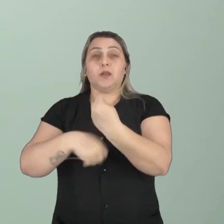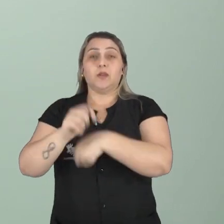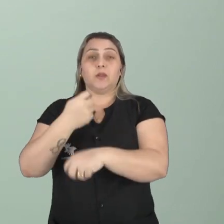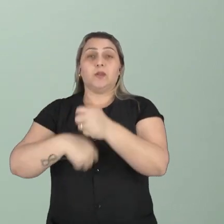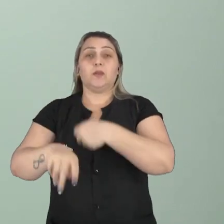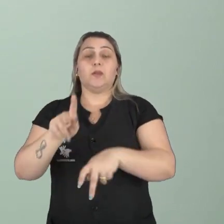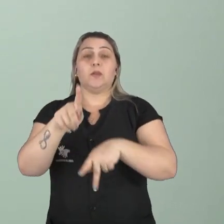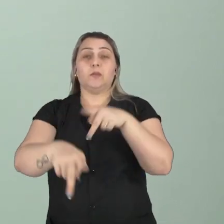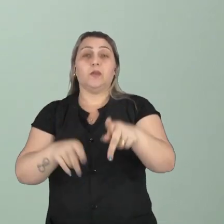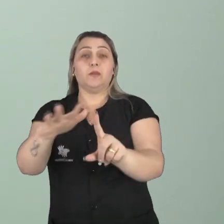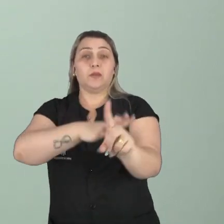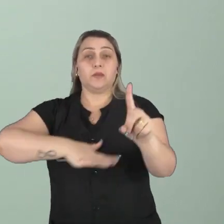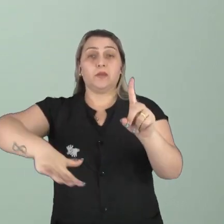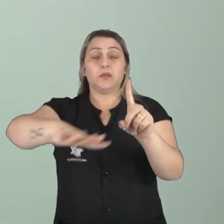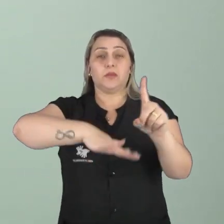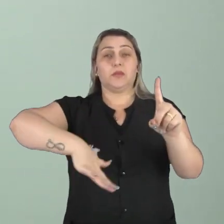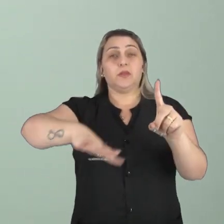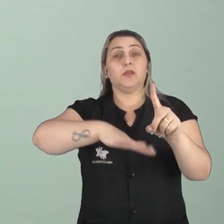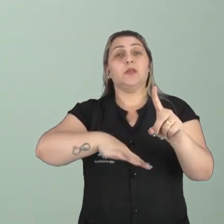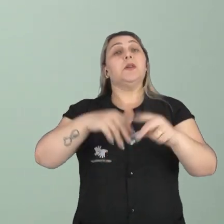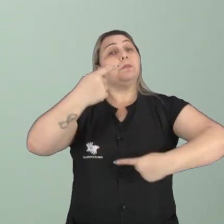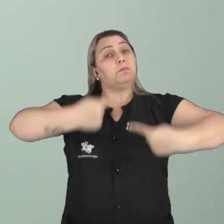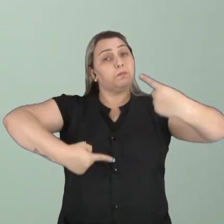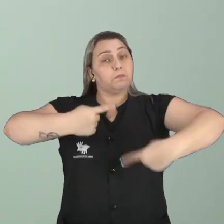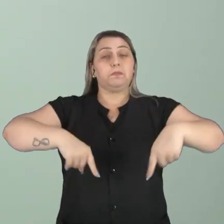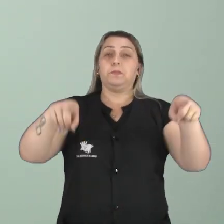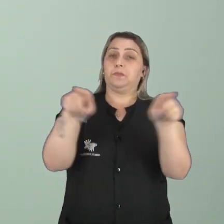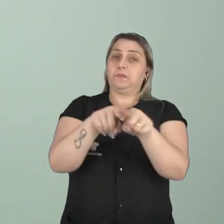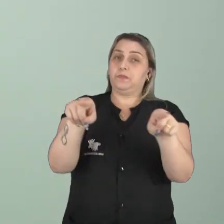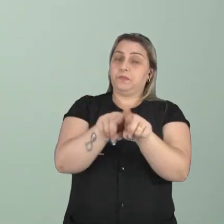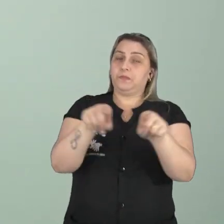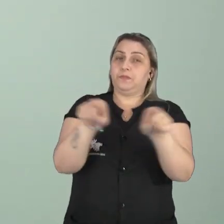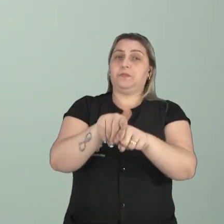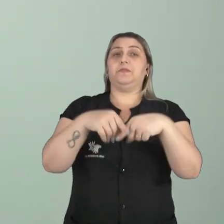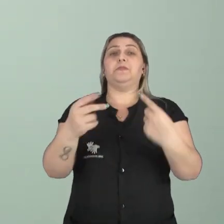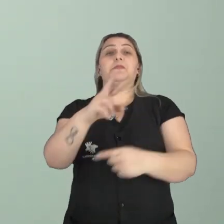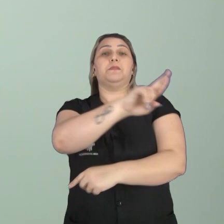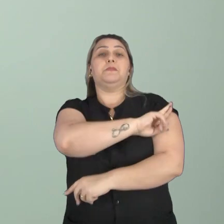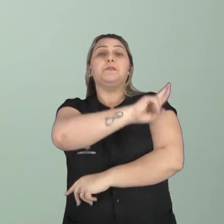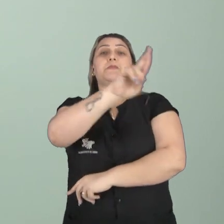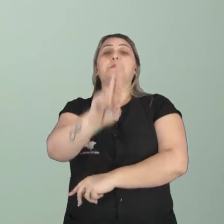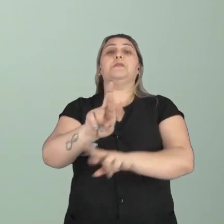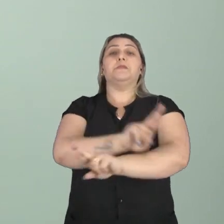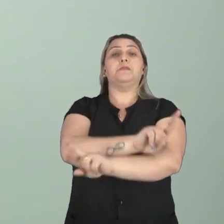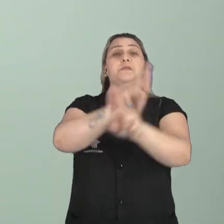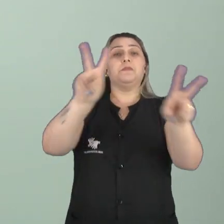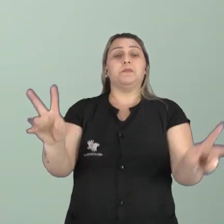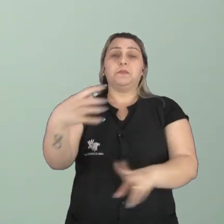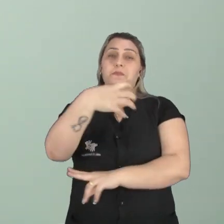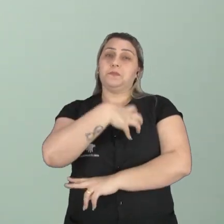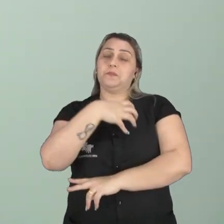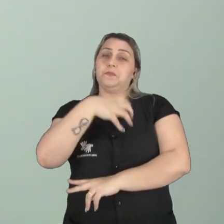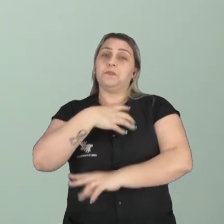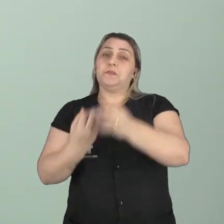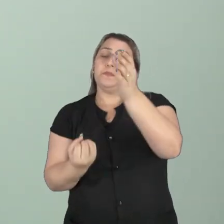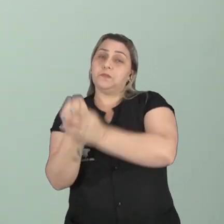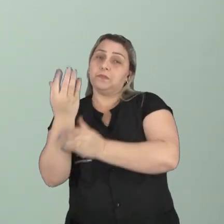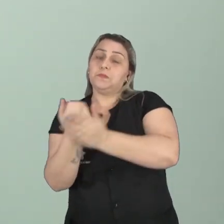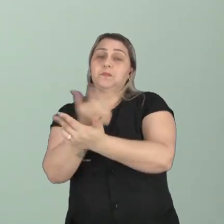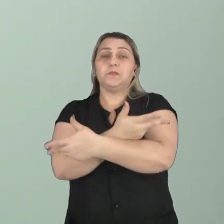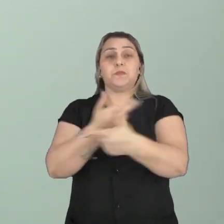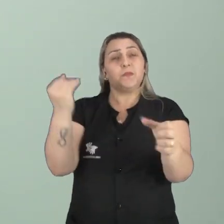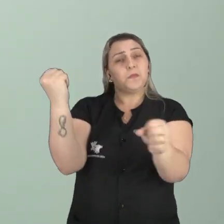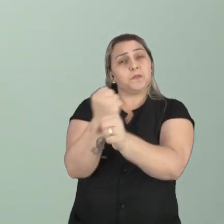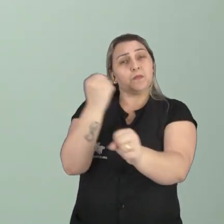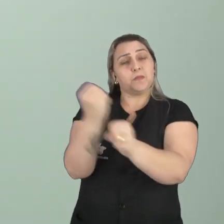nosso povo, social e política. Então, estão representados nas diversas maneiras de produzir as coisas,